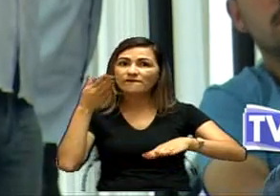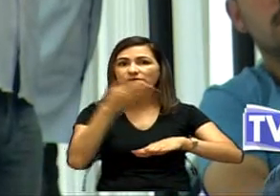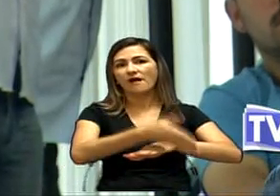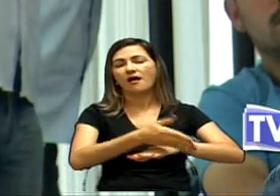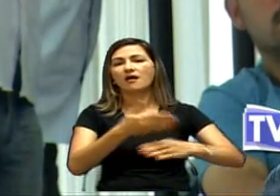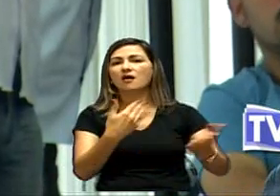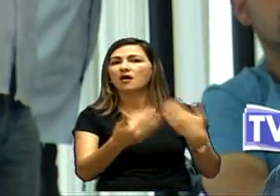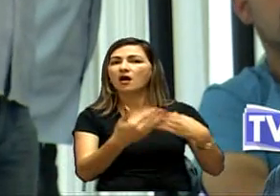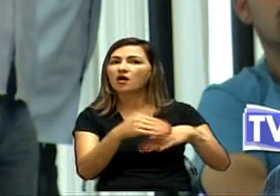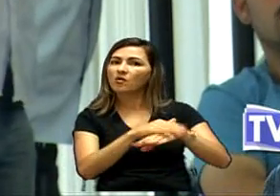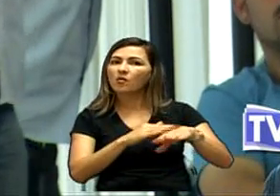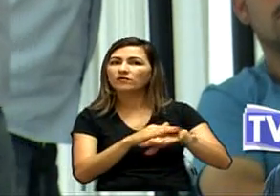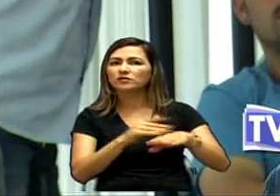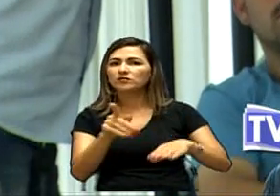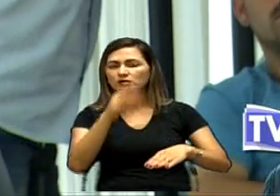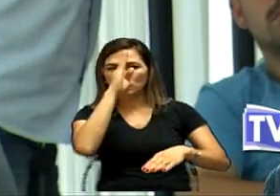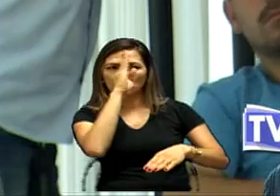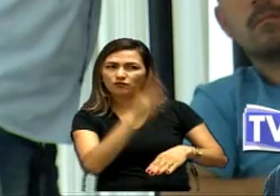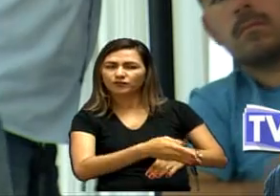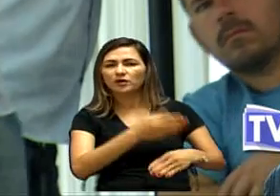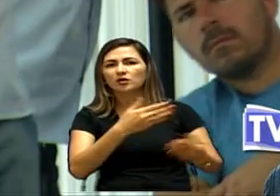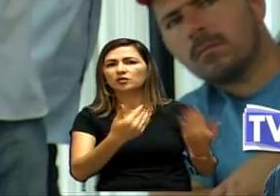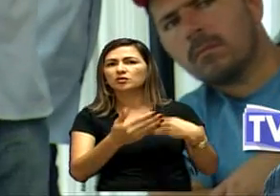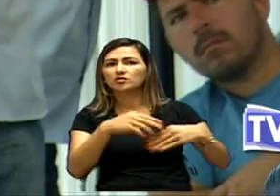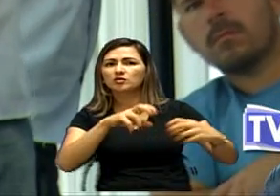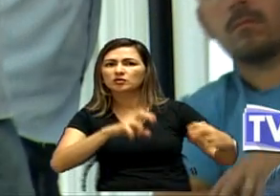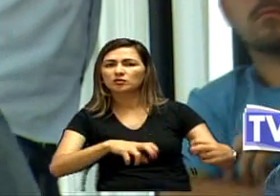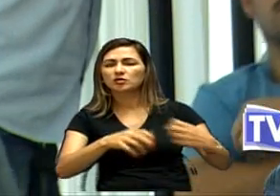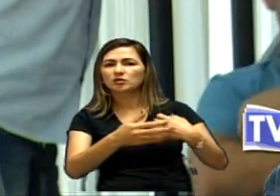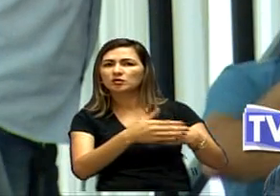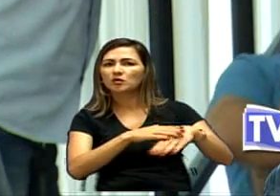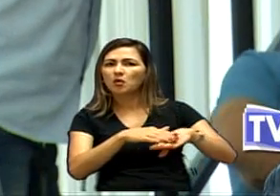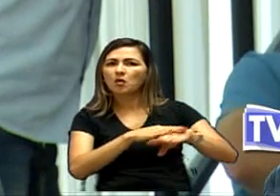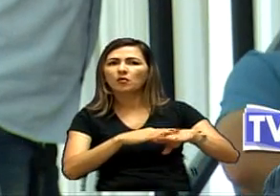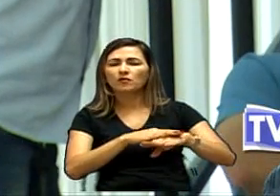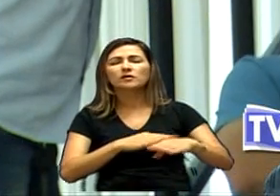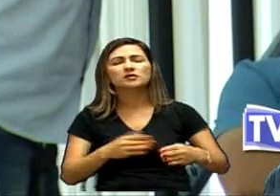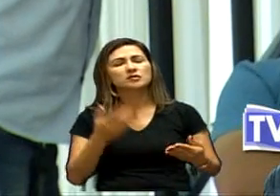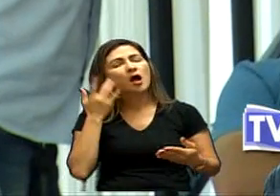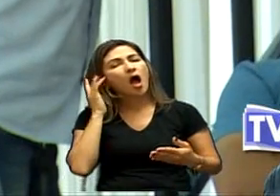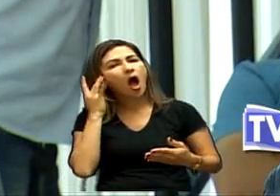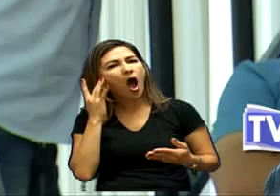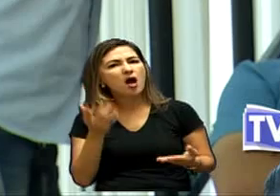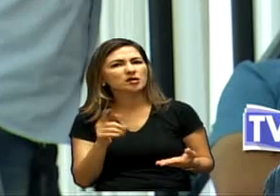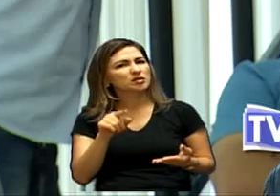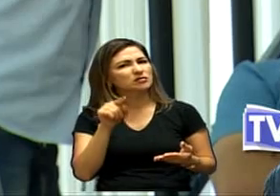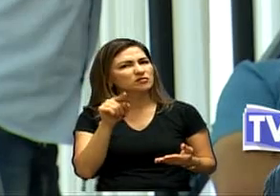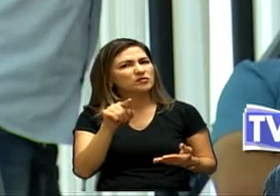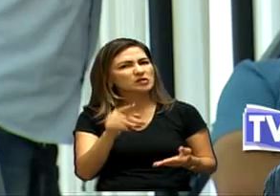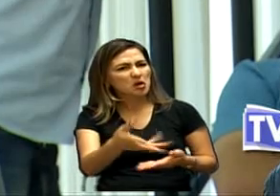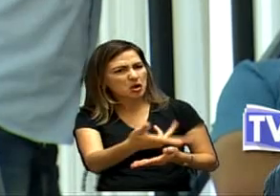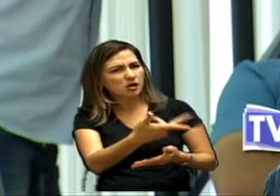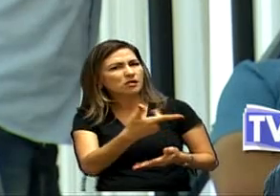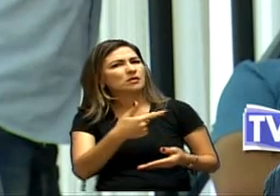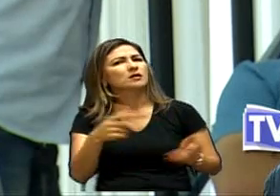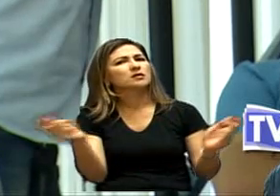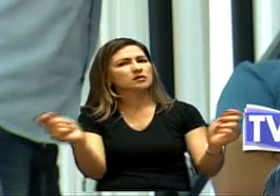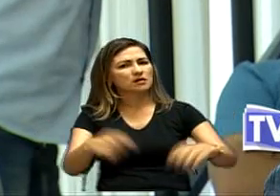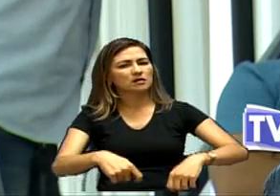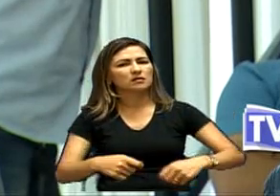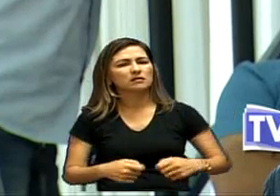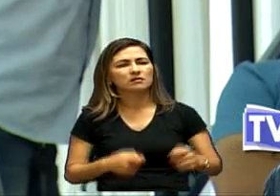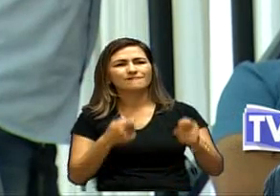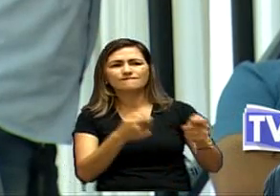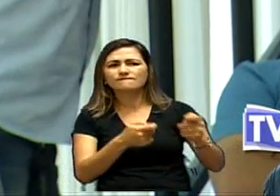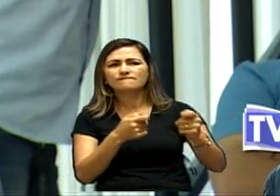deve ouvir o senhor. O senhor do mesmo partido deve ouvi-lo, né? Deve ter uma certa influência para cobrar dele uma ação.